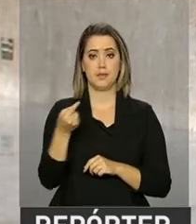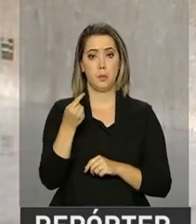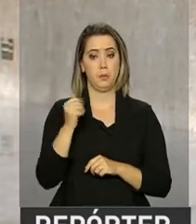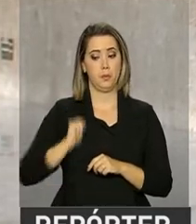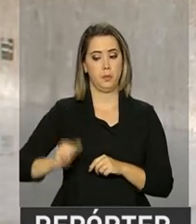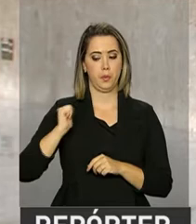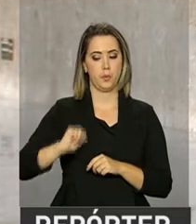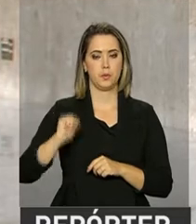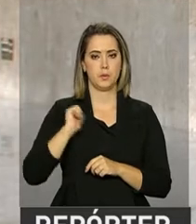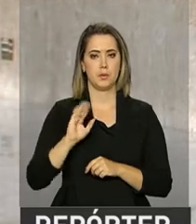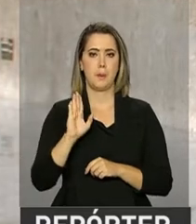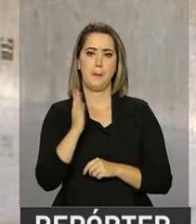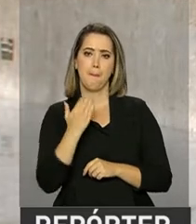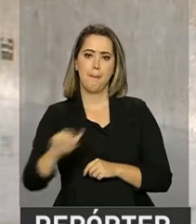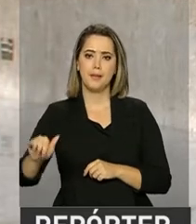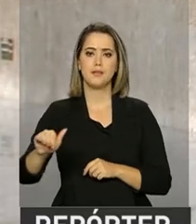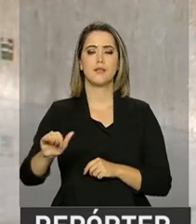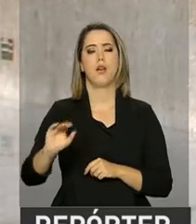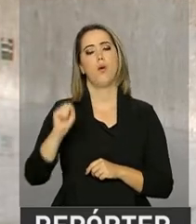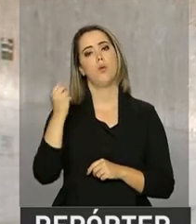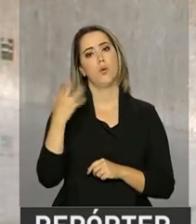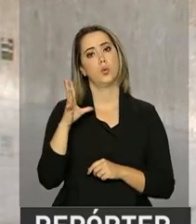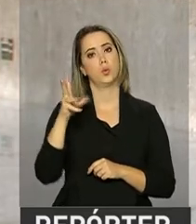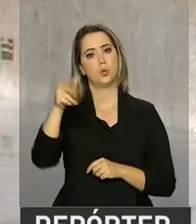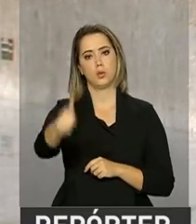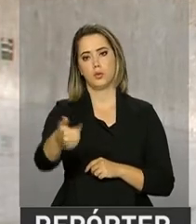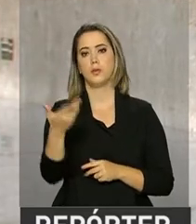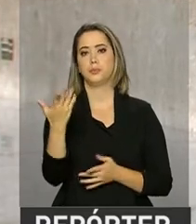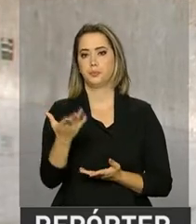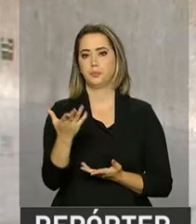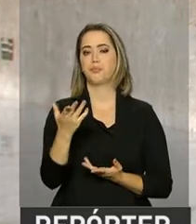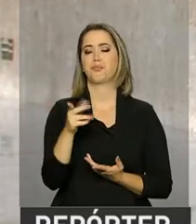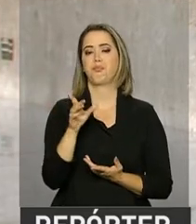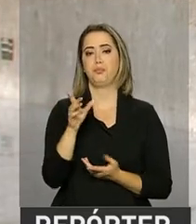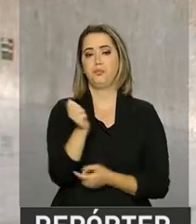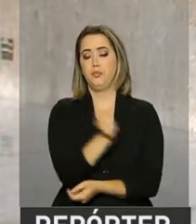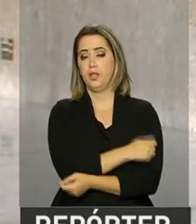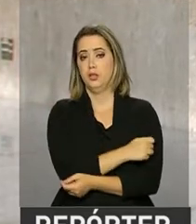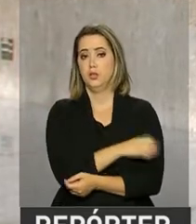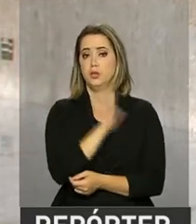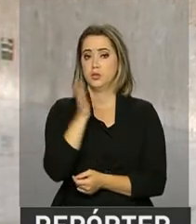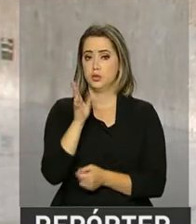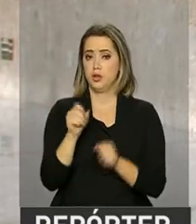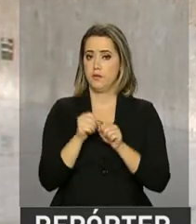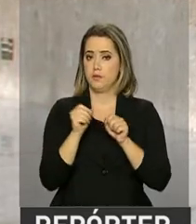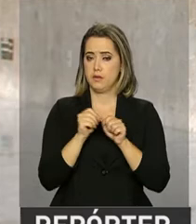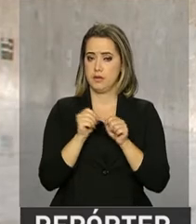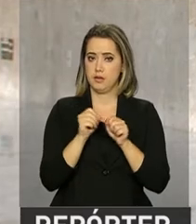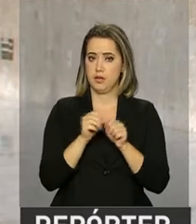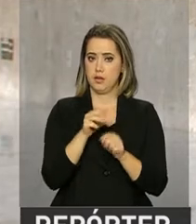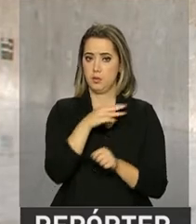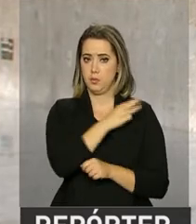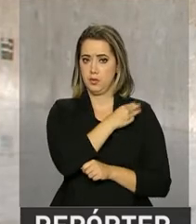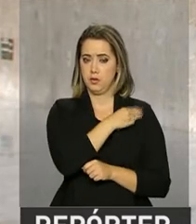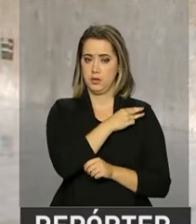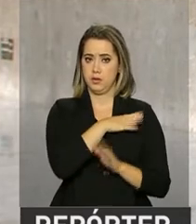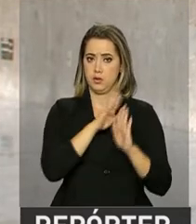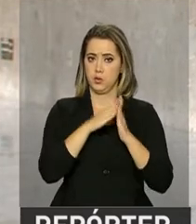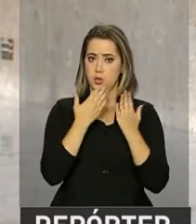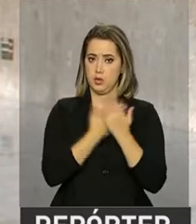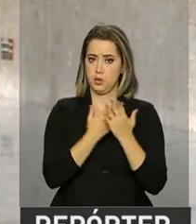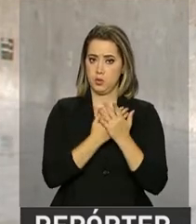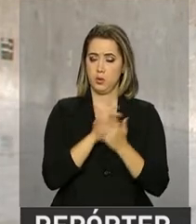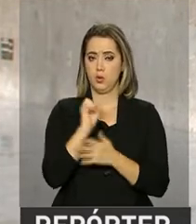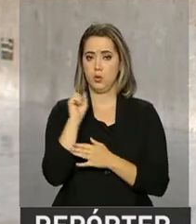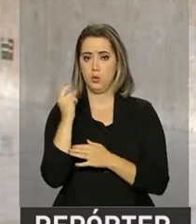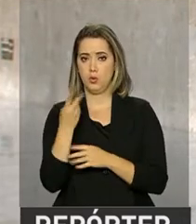entre parciais e integrais a alunos que concluíram o ensino médio na rede pública de ensino professores